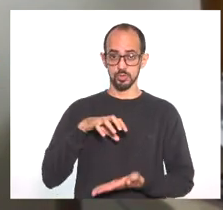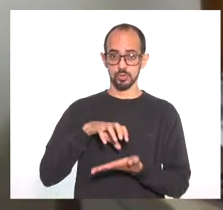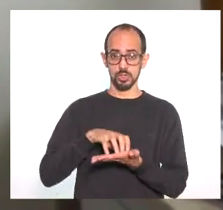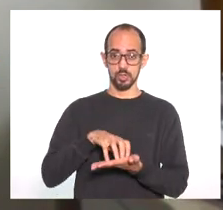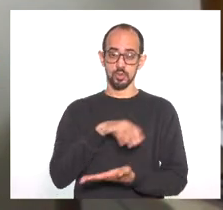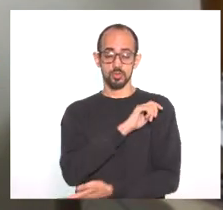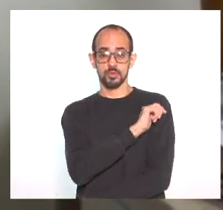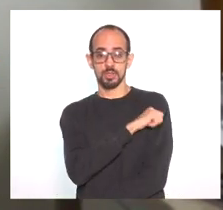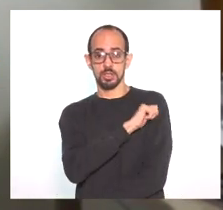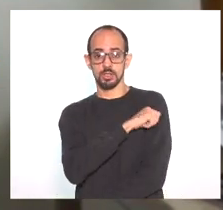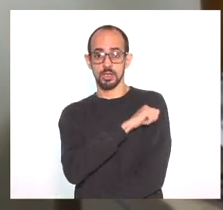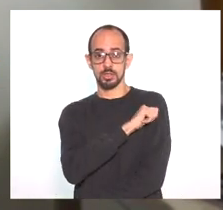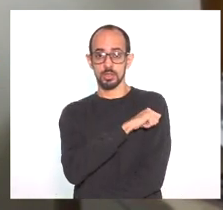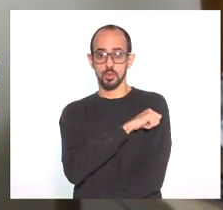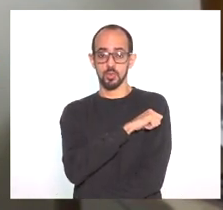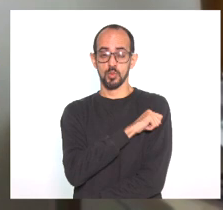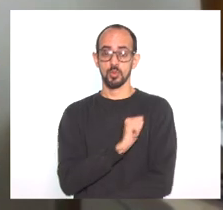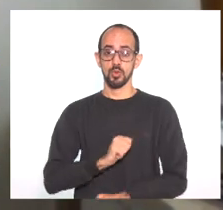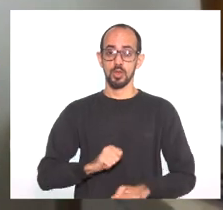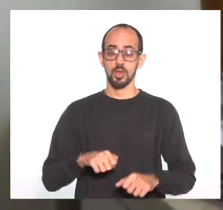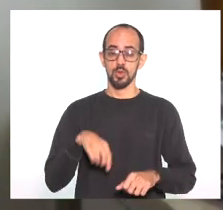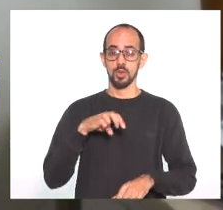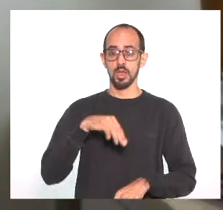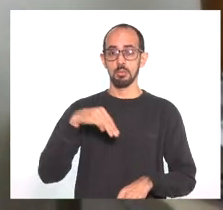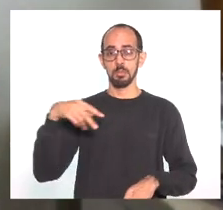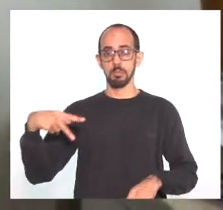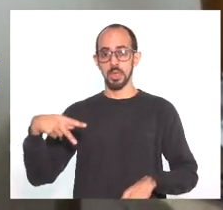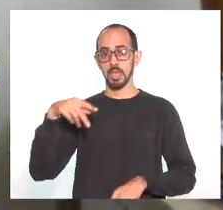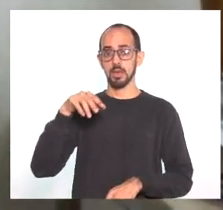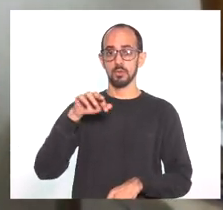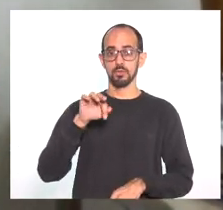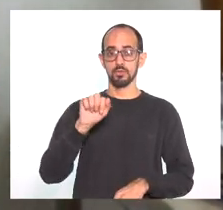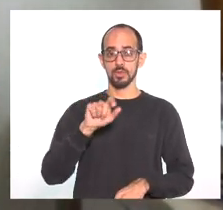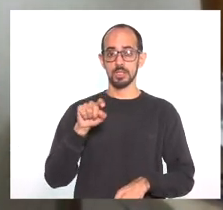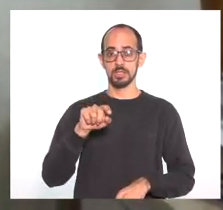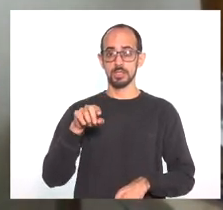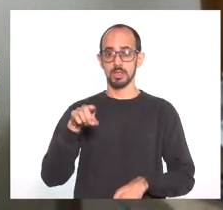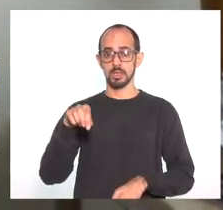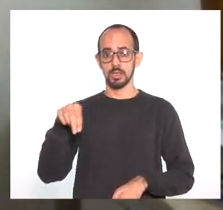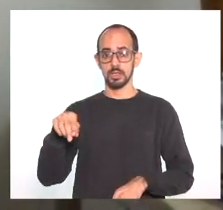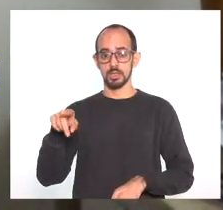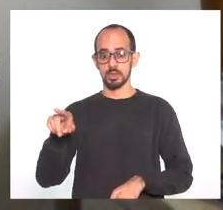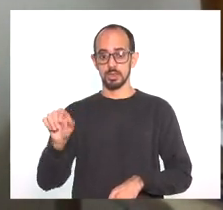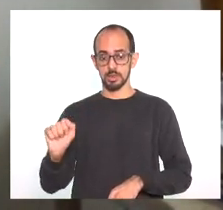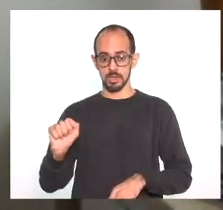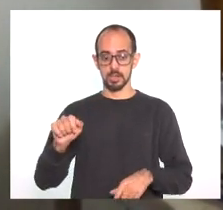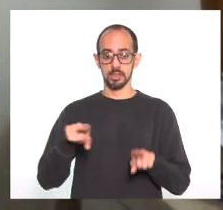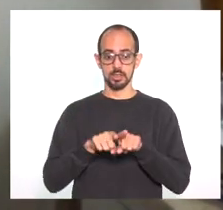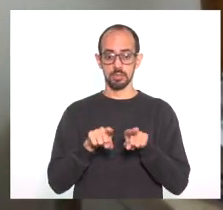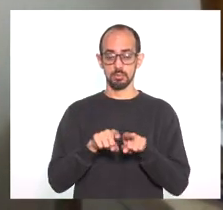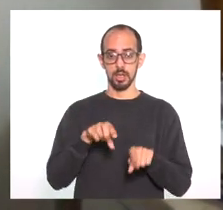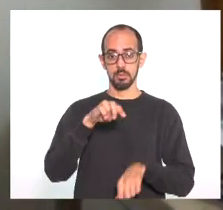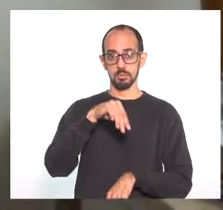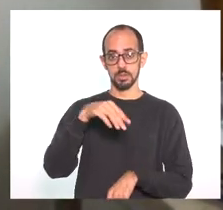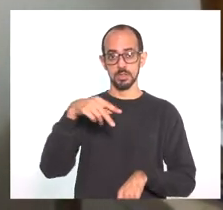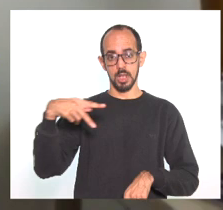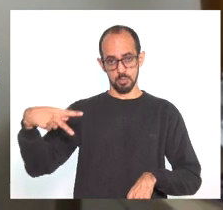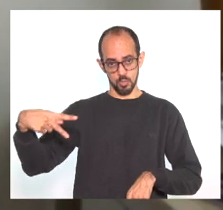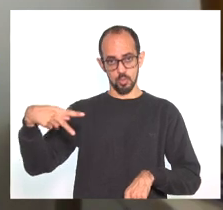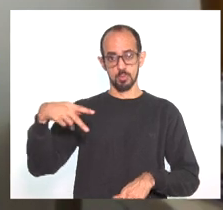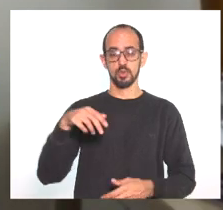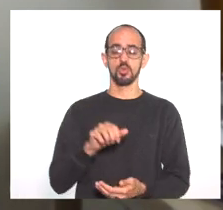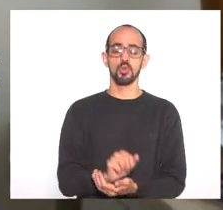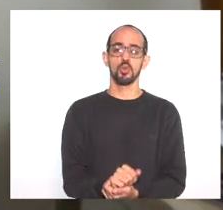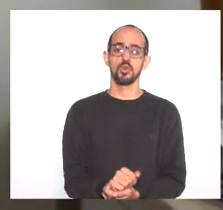fiscalizadores, isto é, NP, Fazenda e Ministério Público. E convidamos,